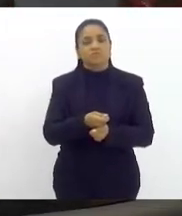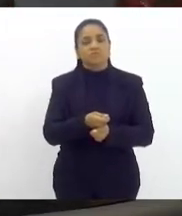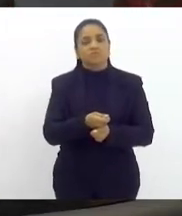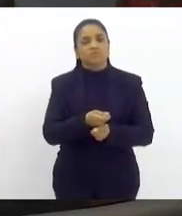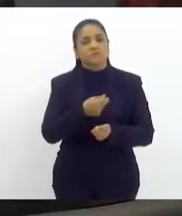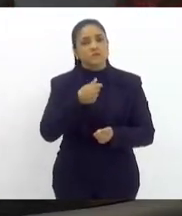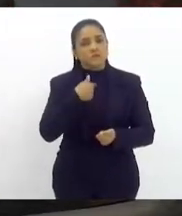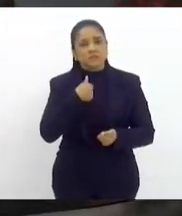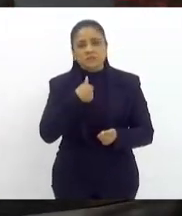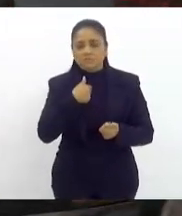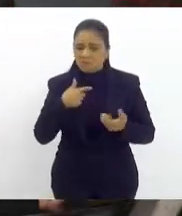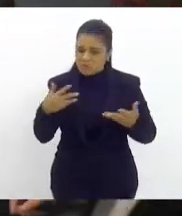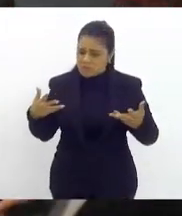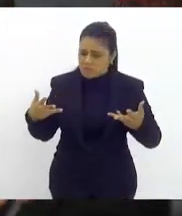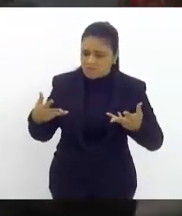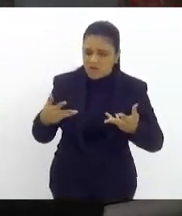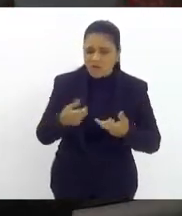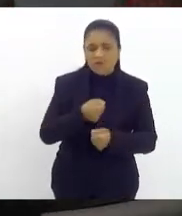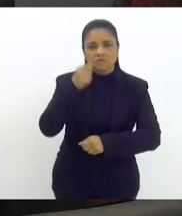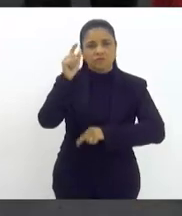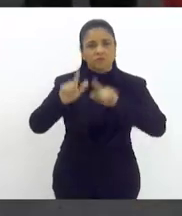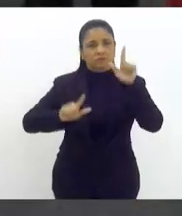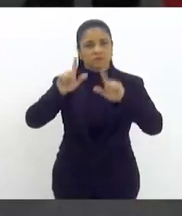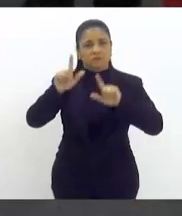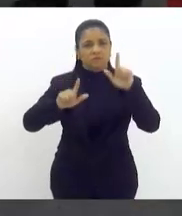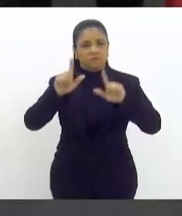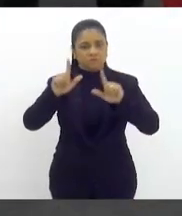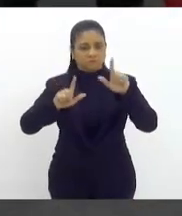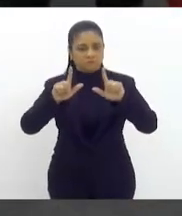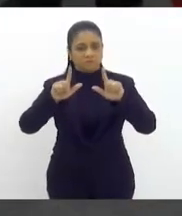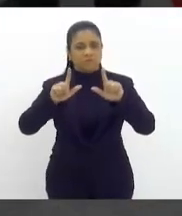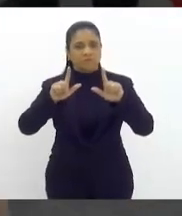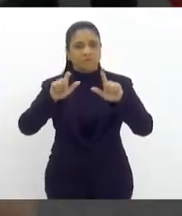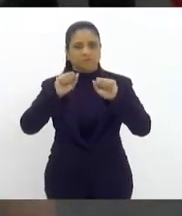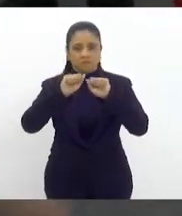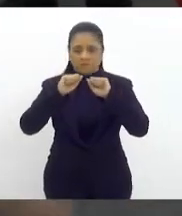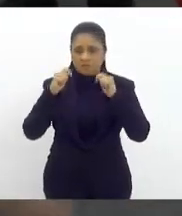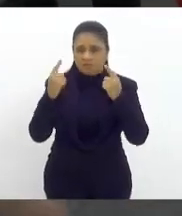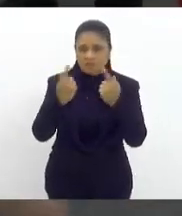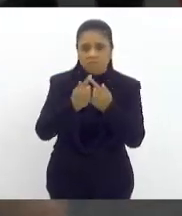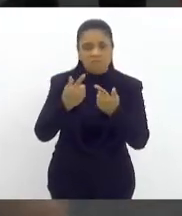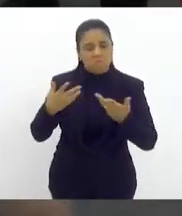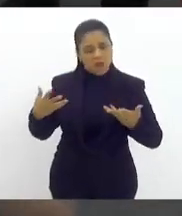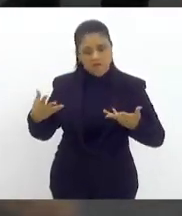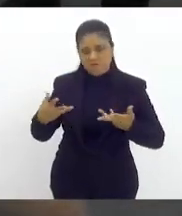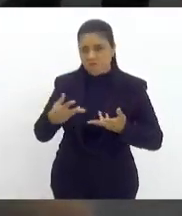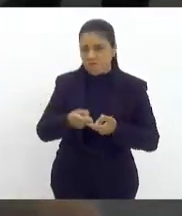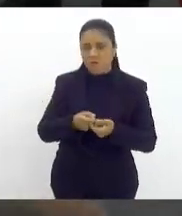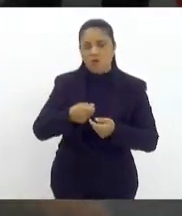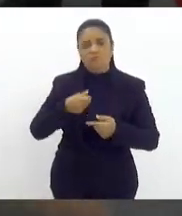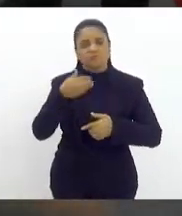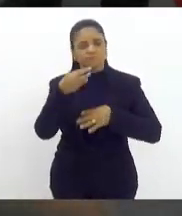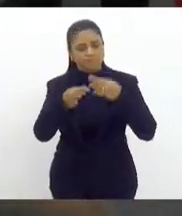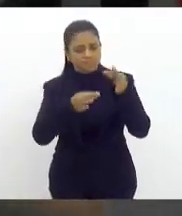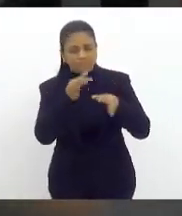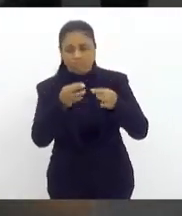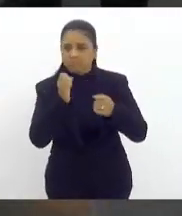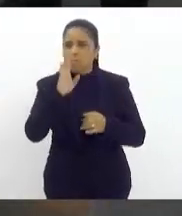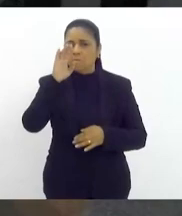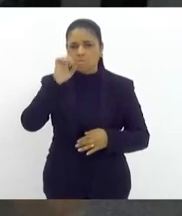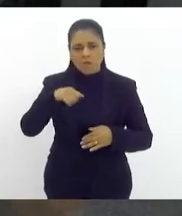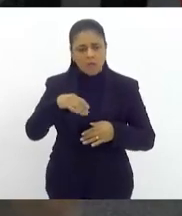dizer o seguinte, da excelência do trabalho da TV Alerj, que é maravilhosa, nos trata a todos muito bem. O nível de